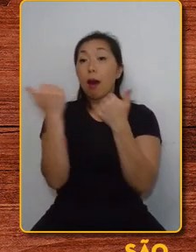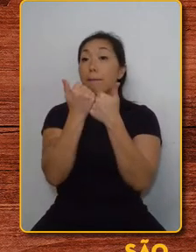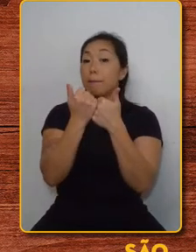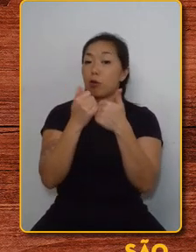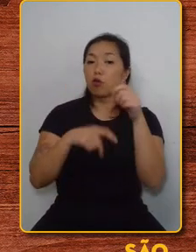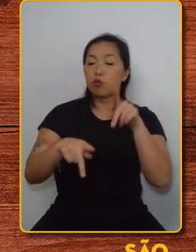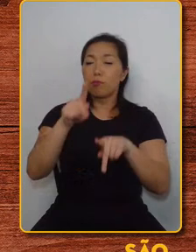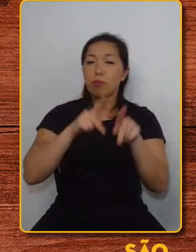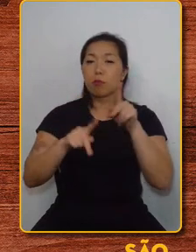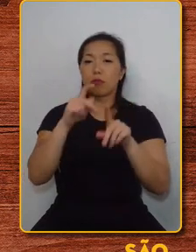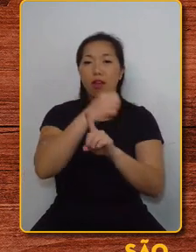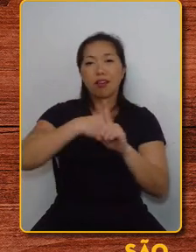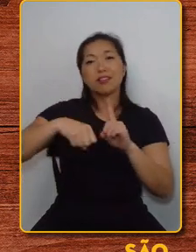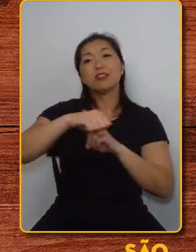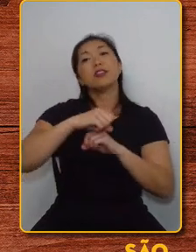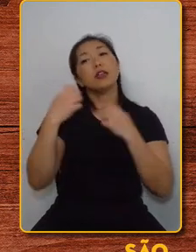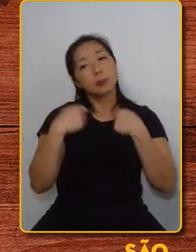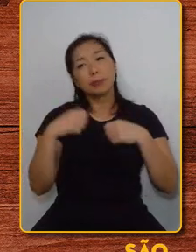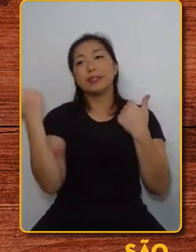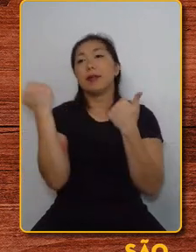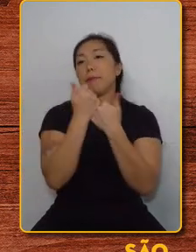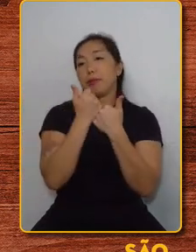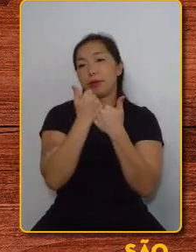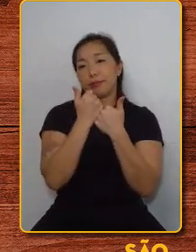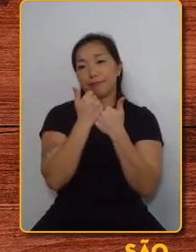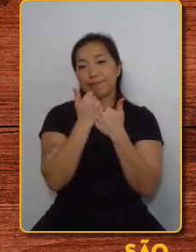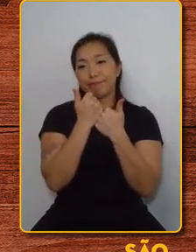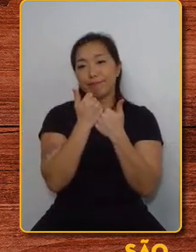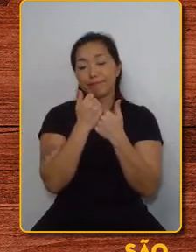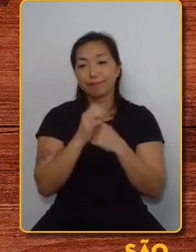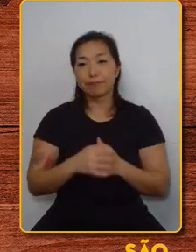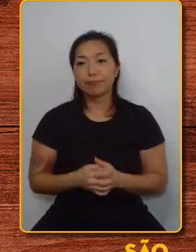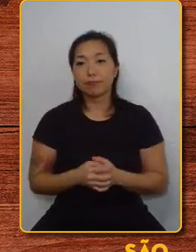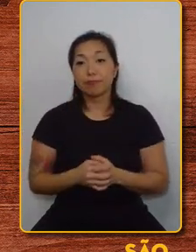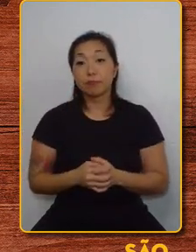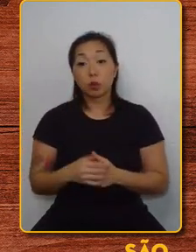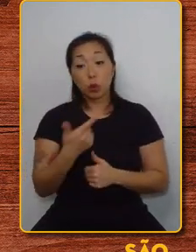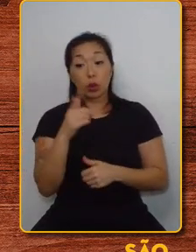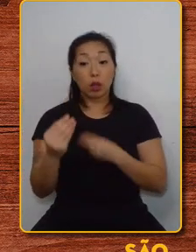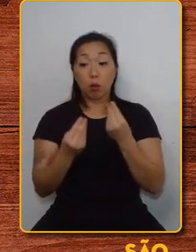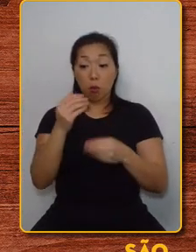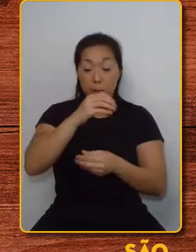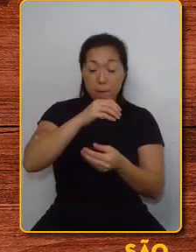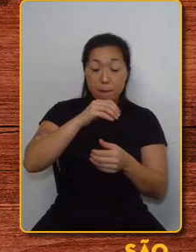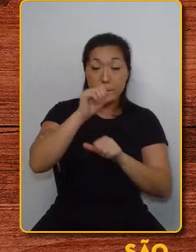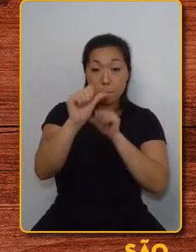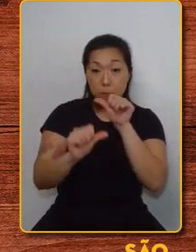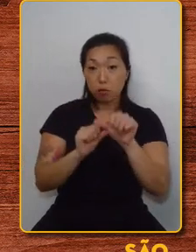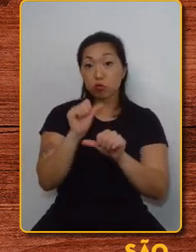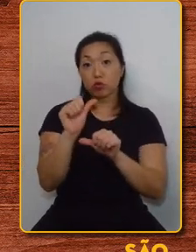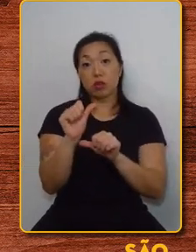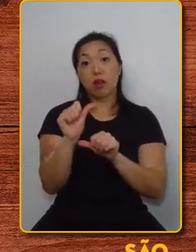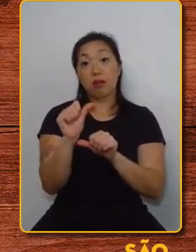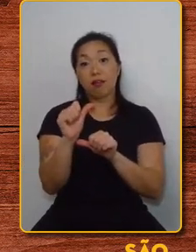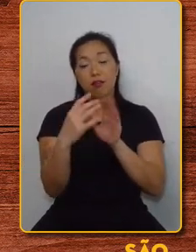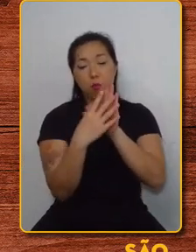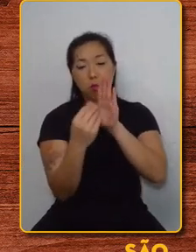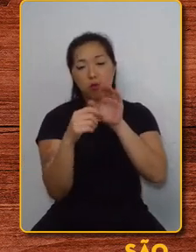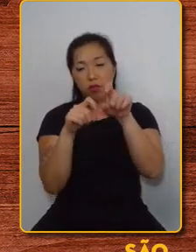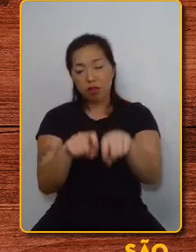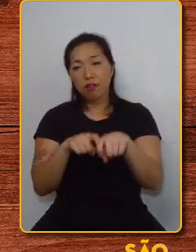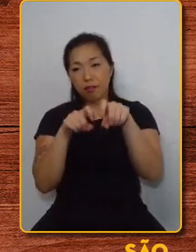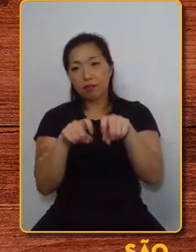mudança na correlação de força hoje do grande agro com a nova modelo agricultura se não